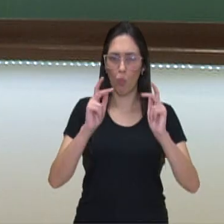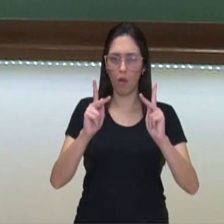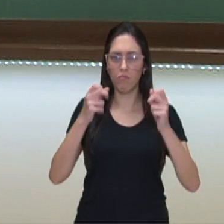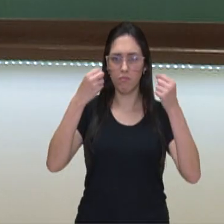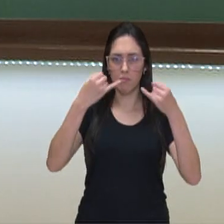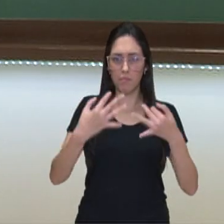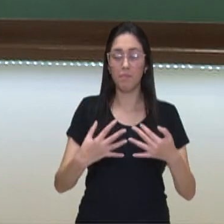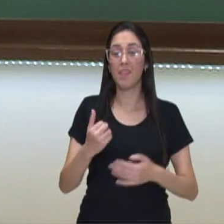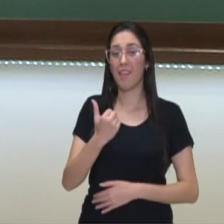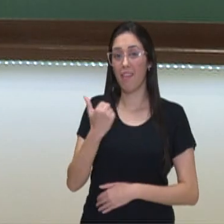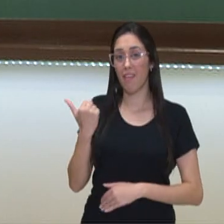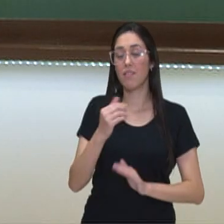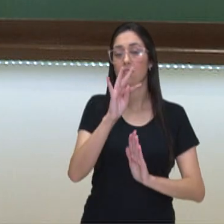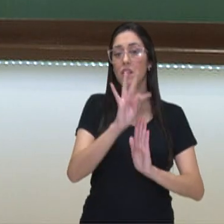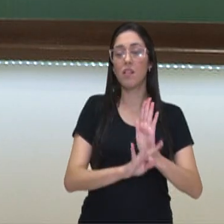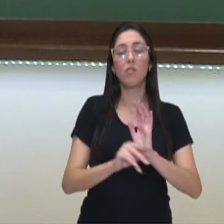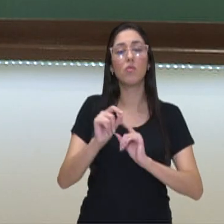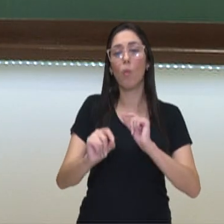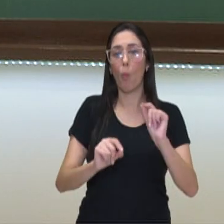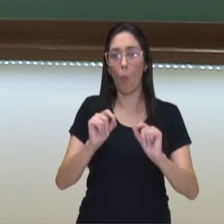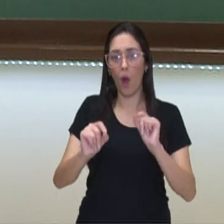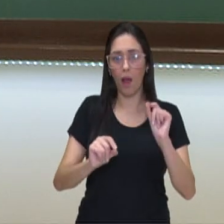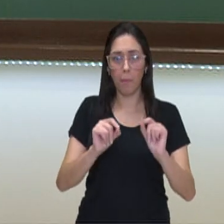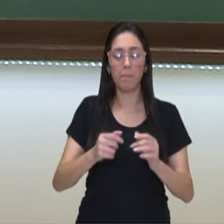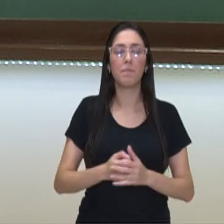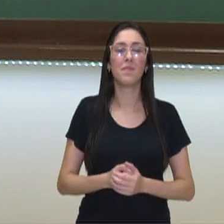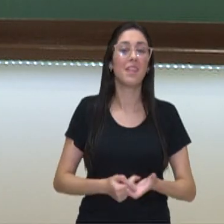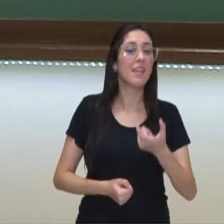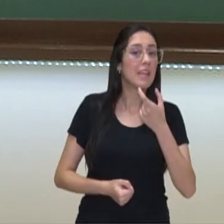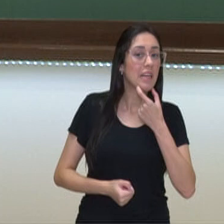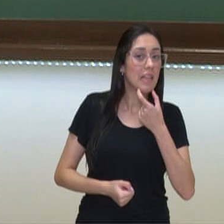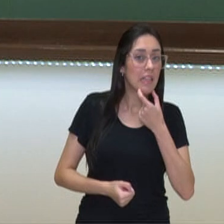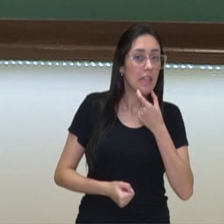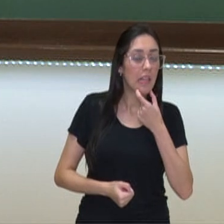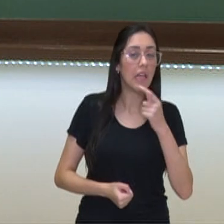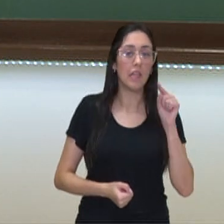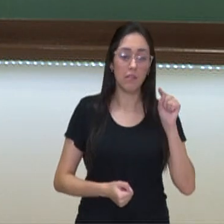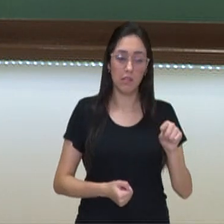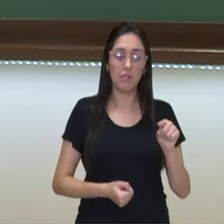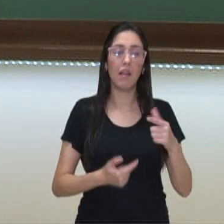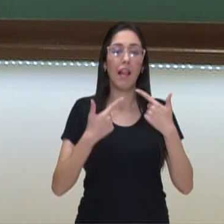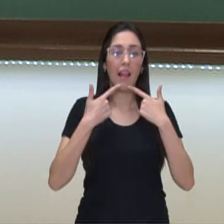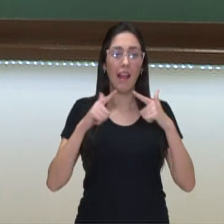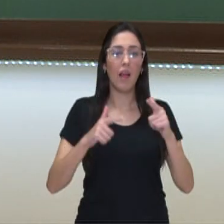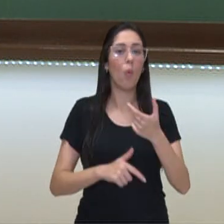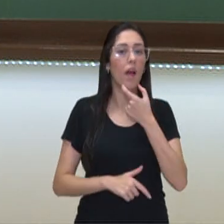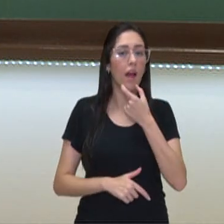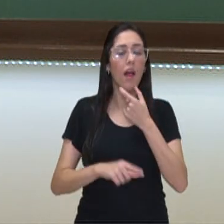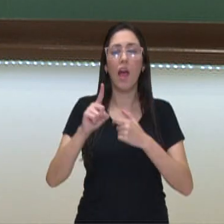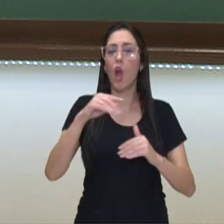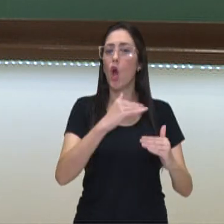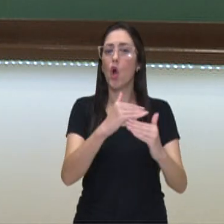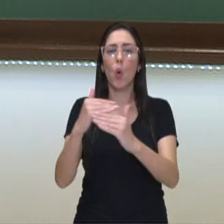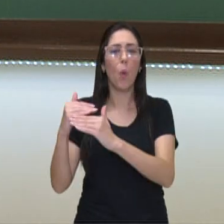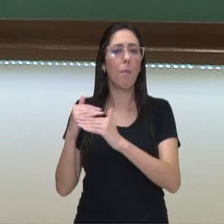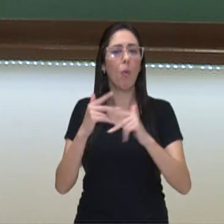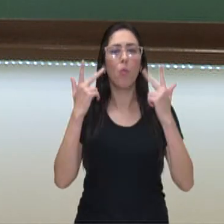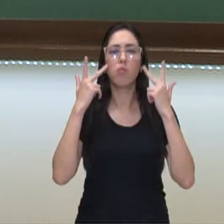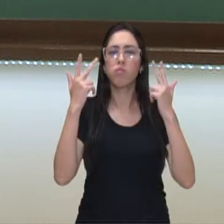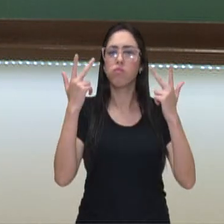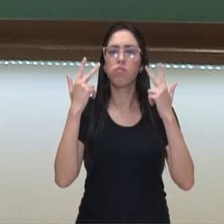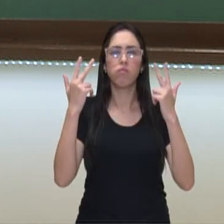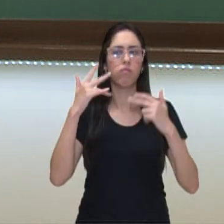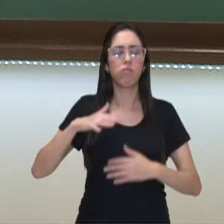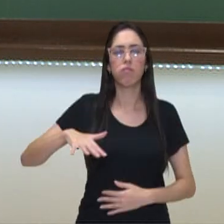nosso texto ali está dizendo que o inglês ele é usado como uma língua comum e que